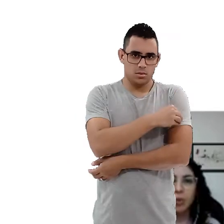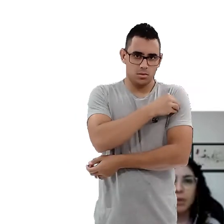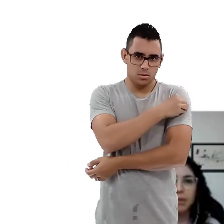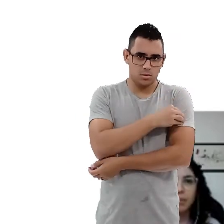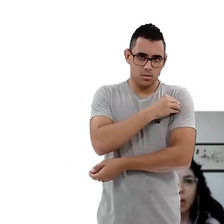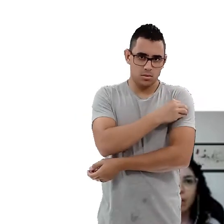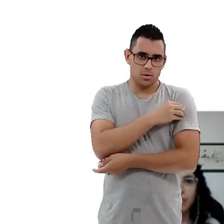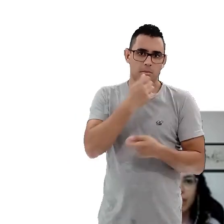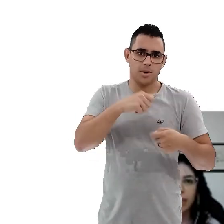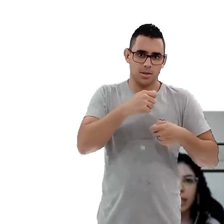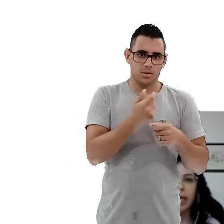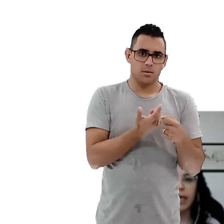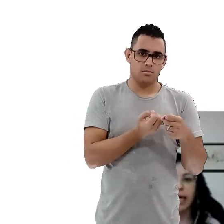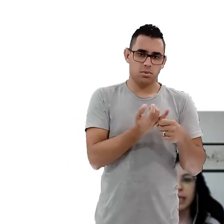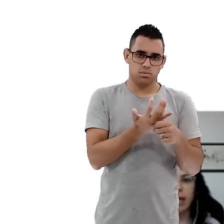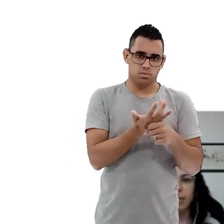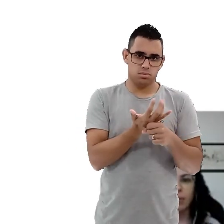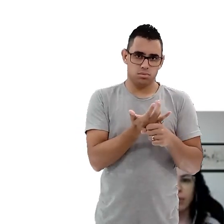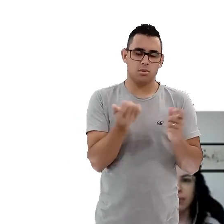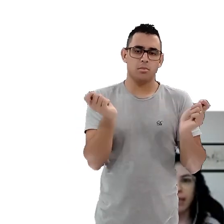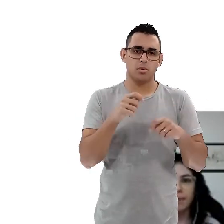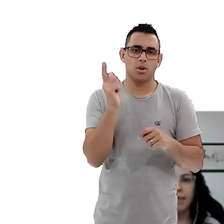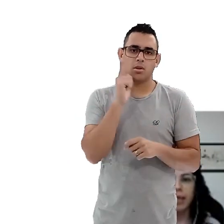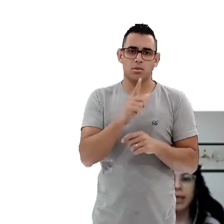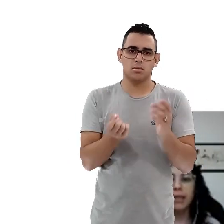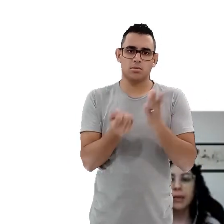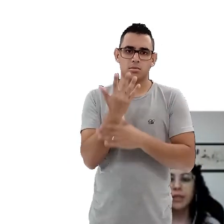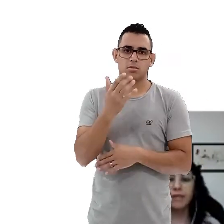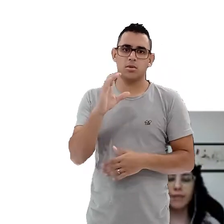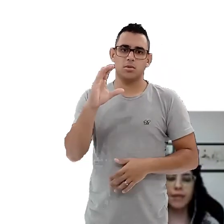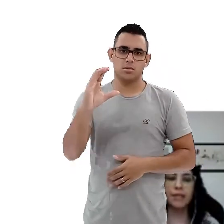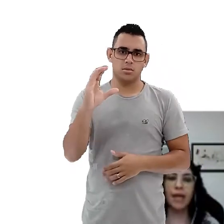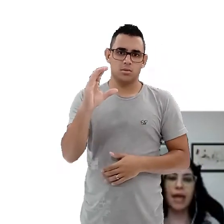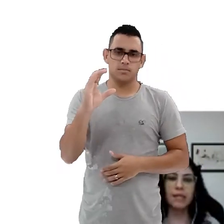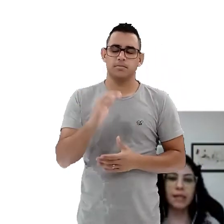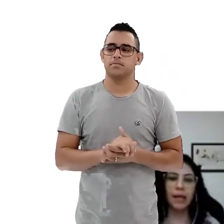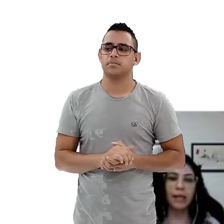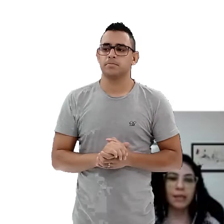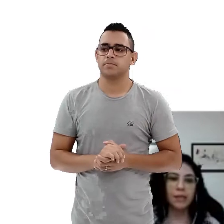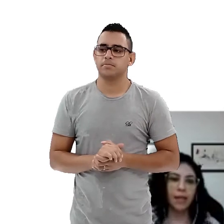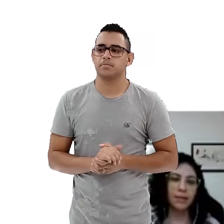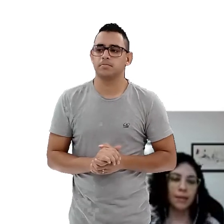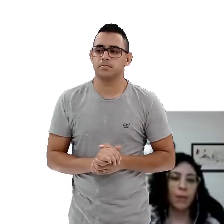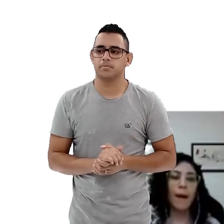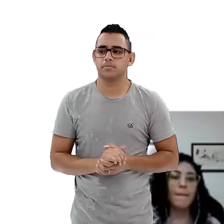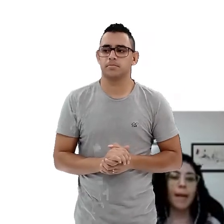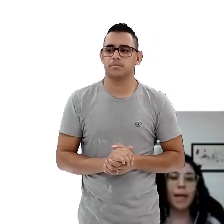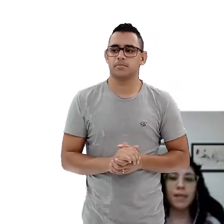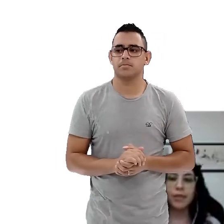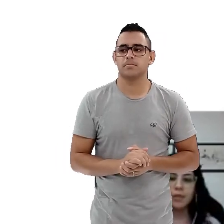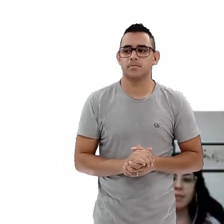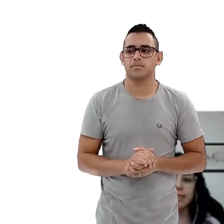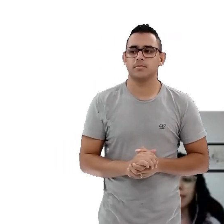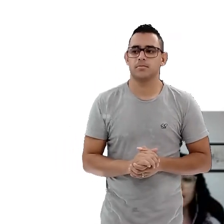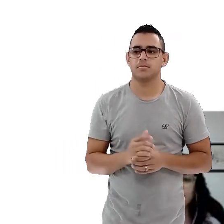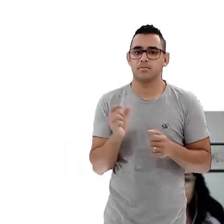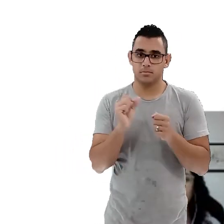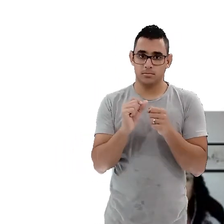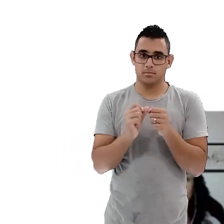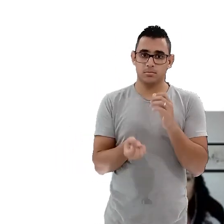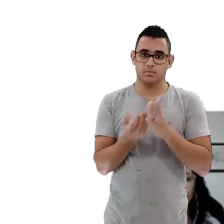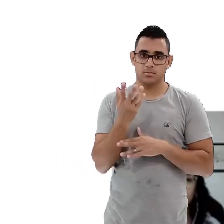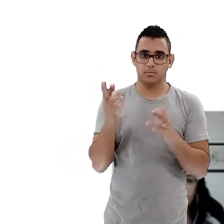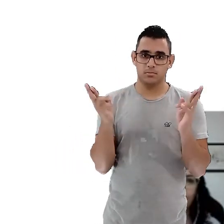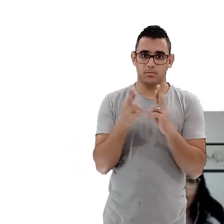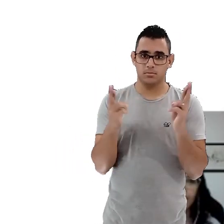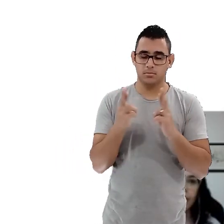com 12 mol de gás carbônico, tá? Então, a gente vai fazer essa associação. Para isso, a gente precisa de quê?